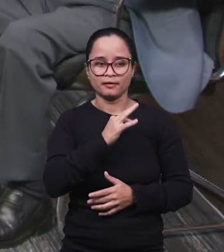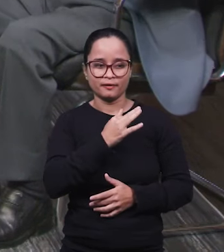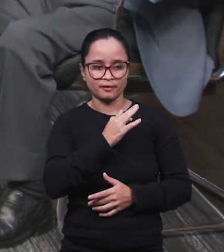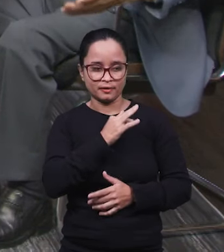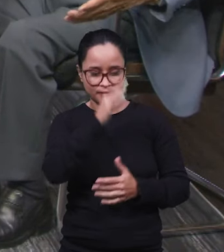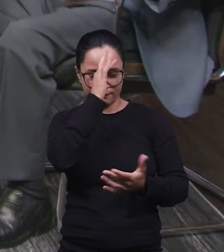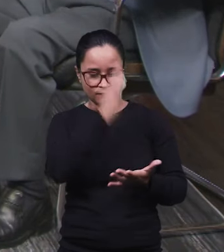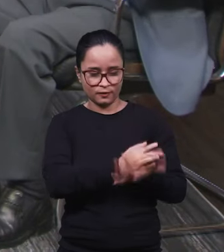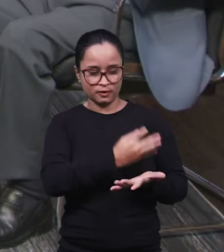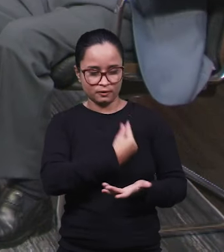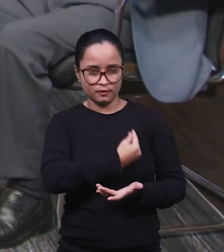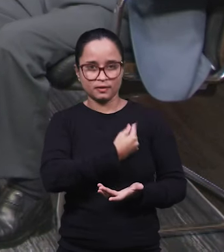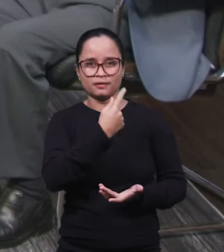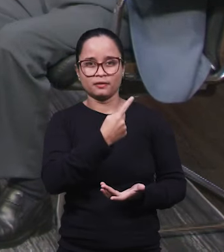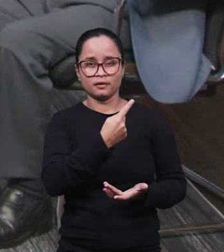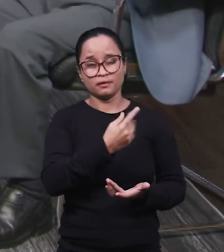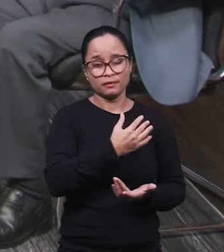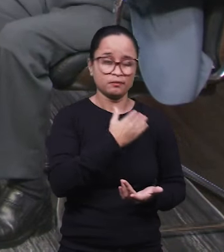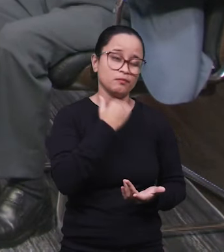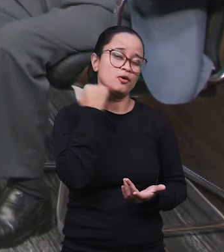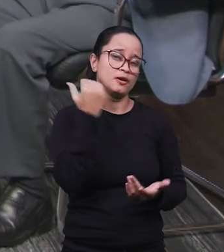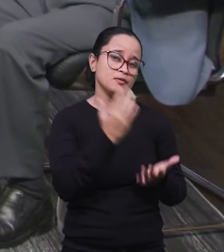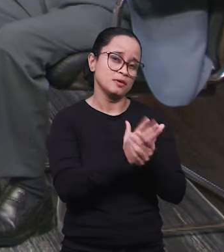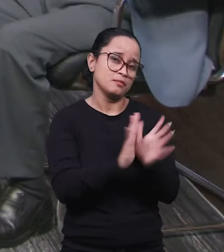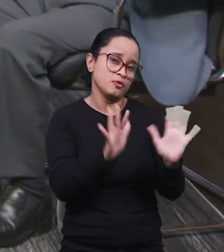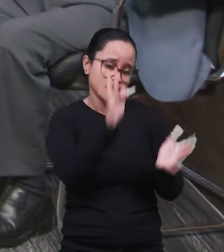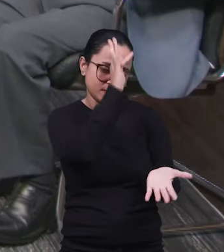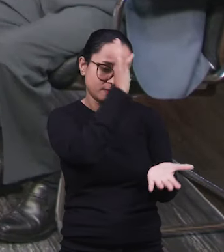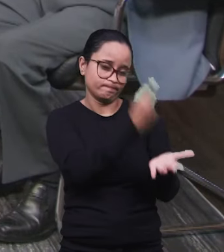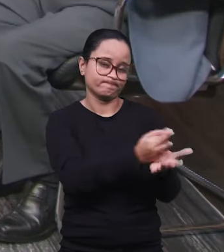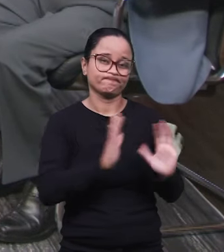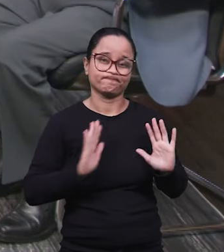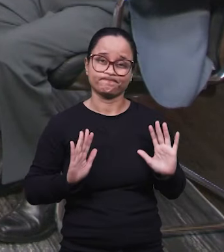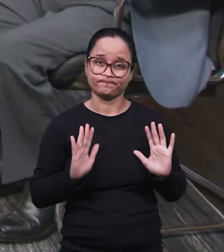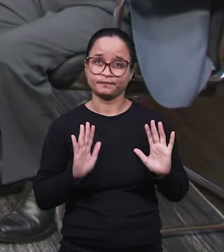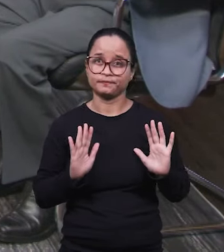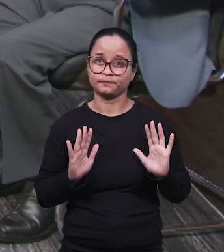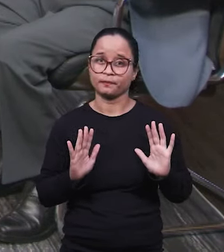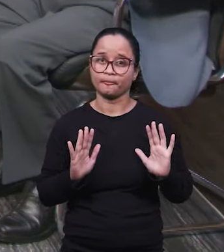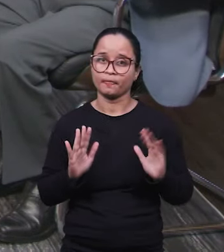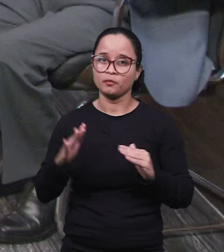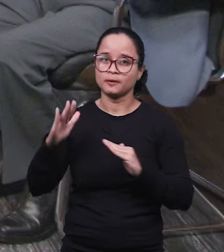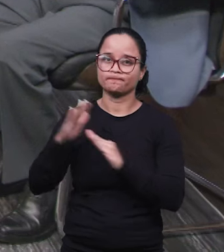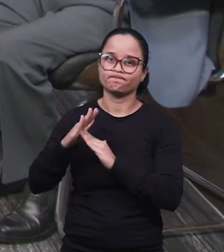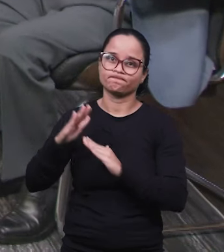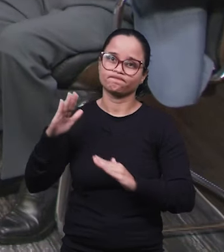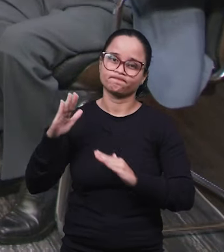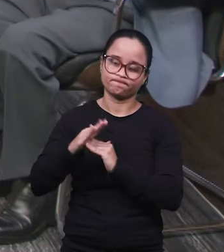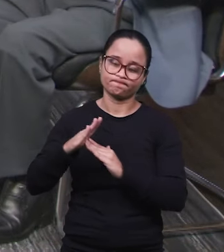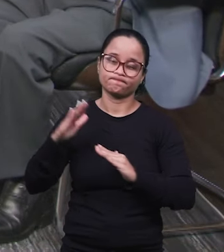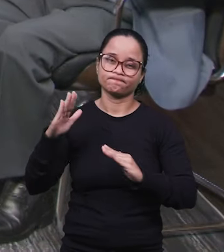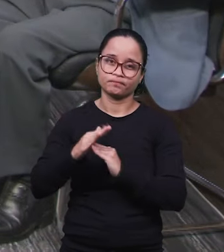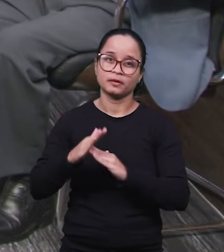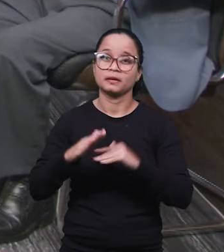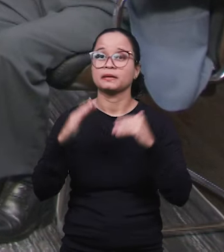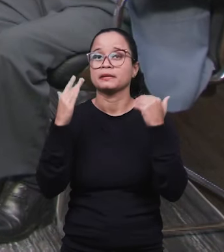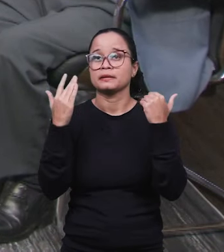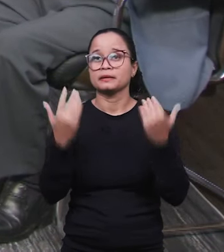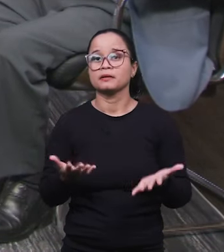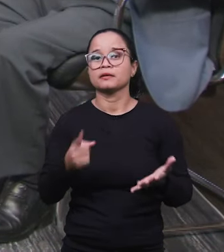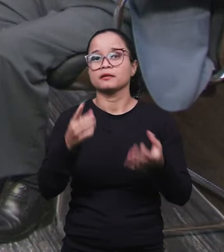acaba na sepultura. Não tem valor nenhum. Porque essa não transcende. Não gera Não eternidade. quer